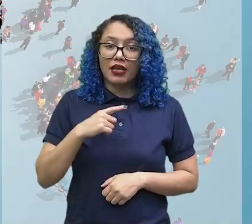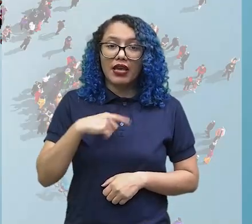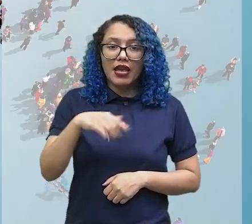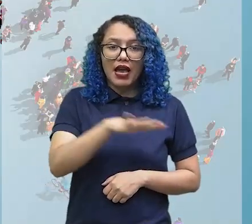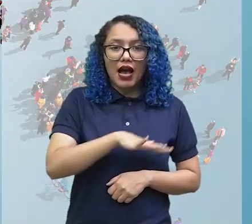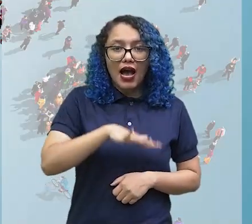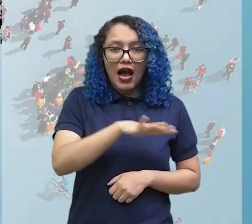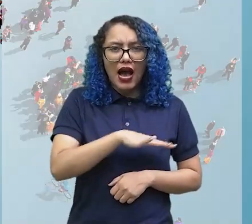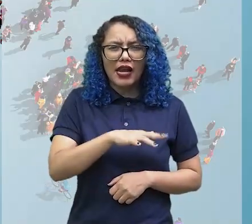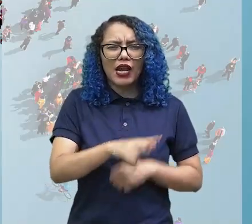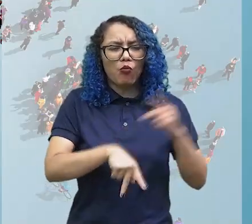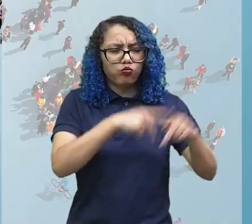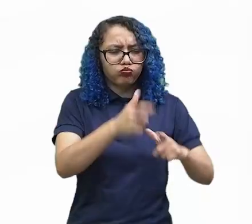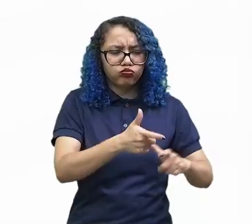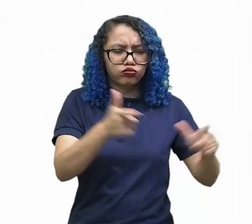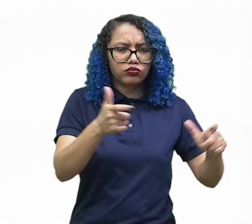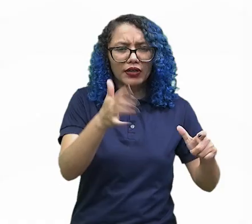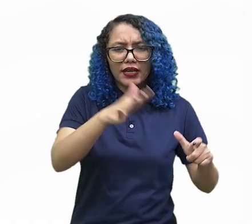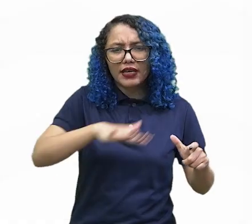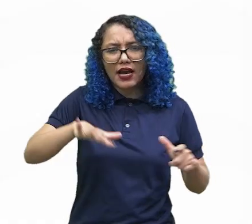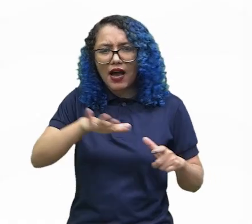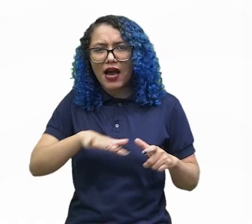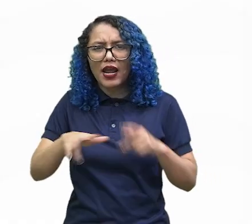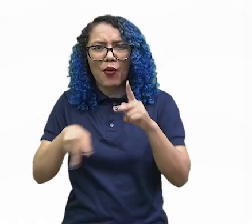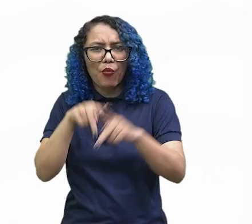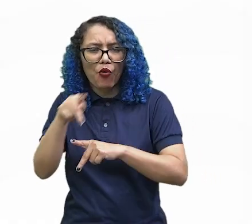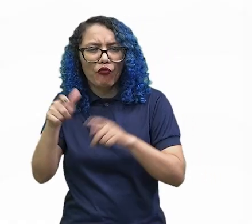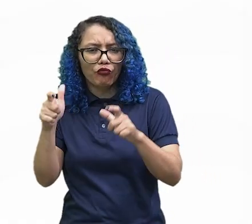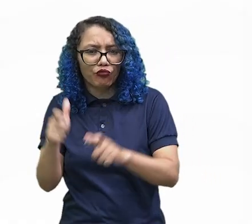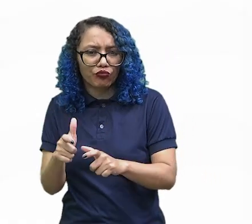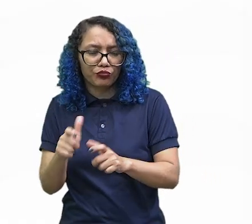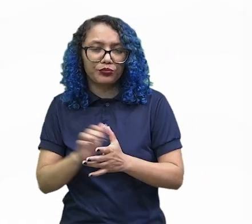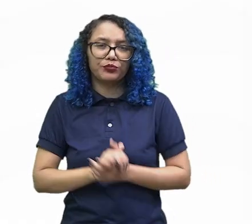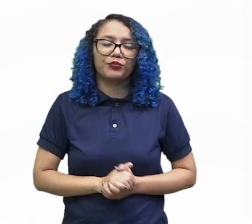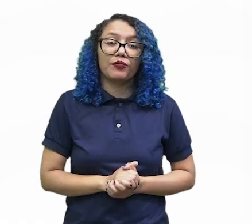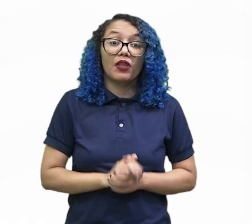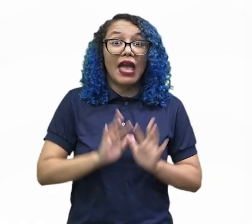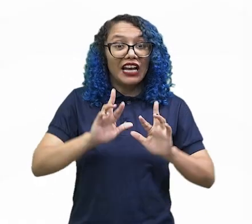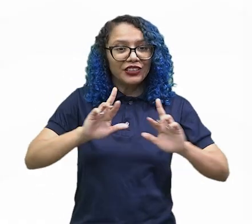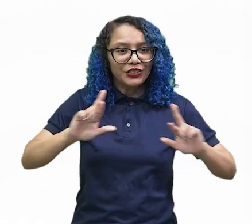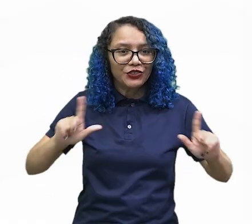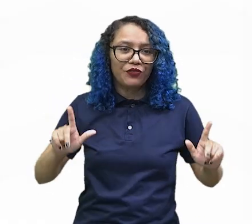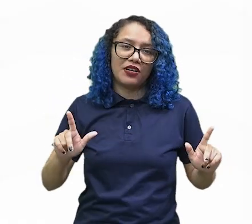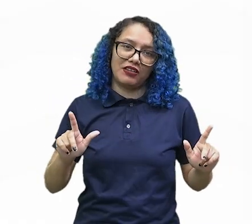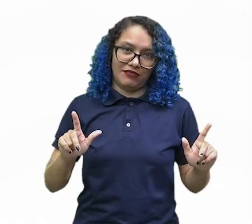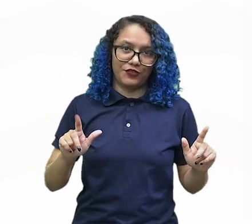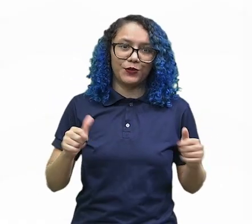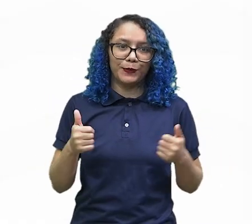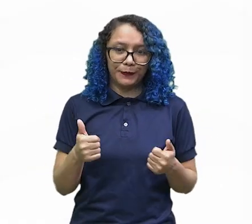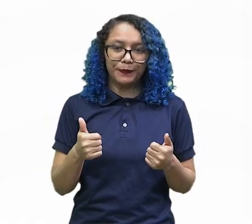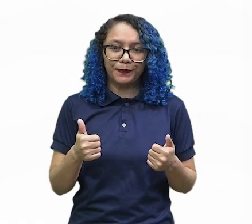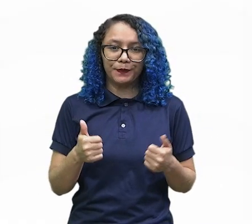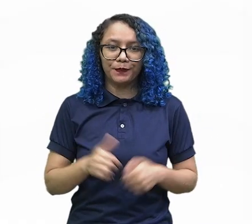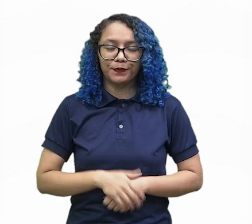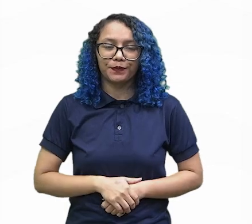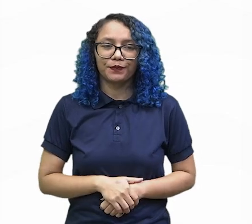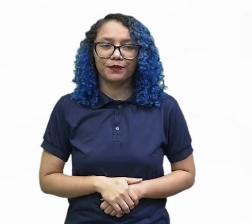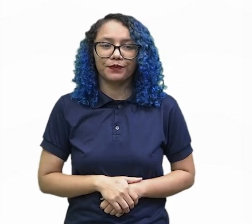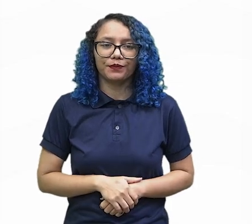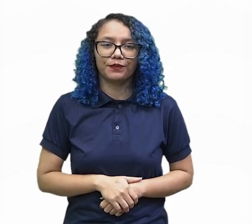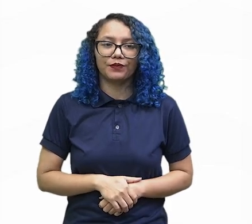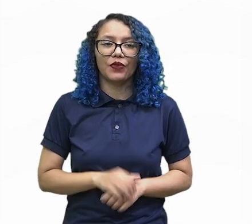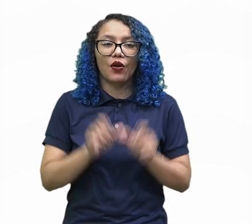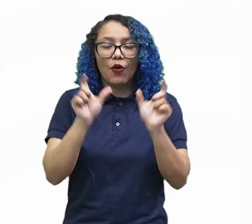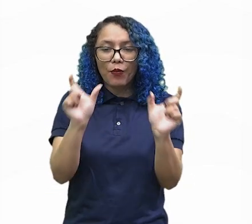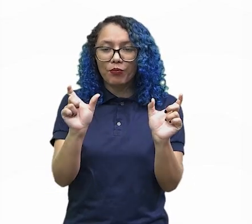e áreas povoadas. Prestem atenção que vai ser diferente um do outro, tá, gente? Olha